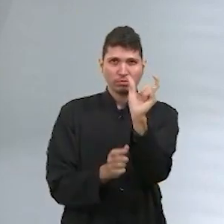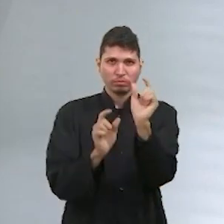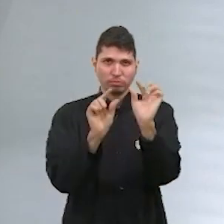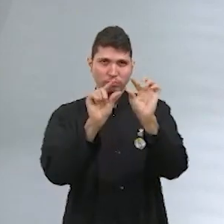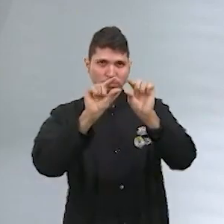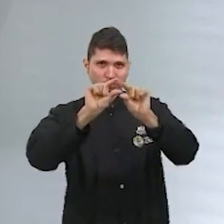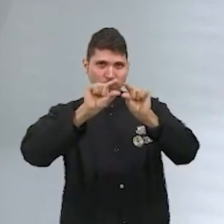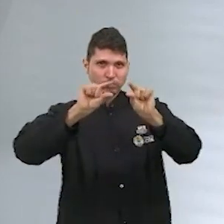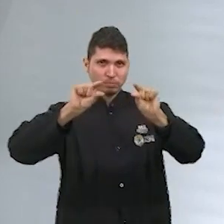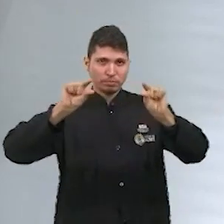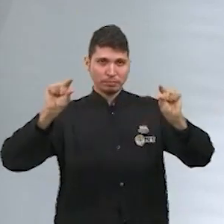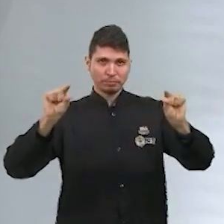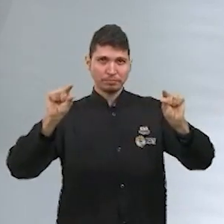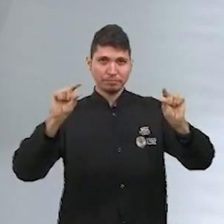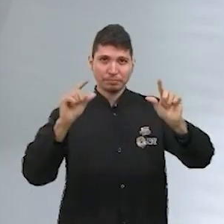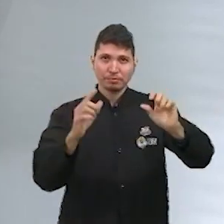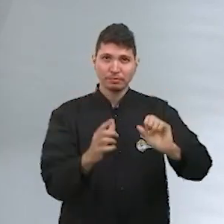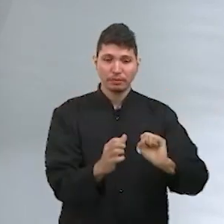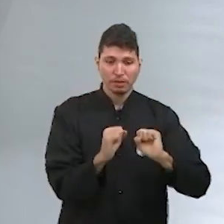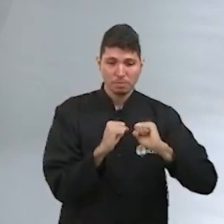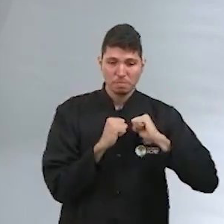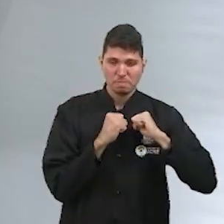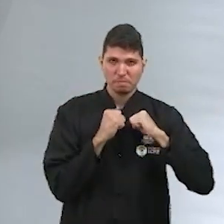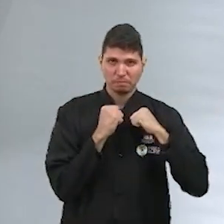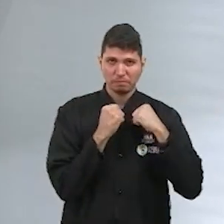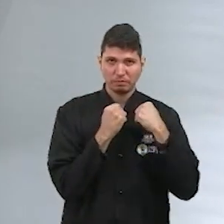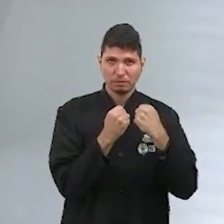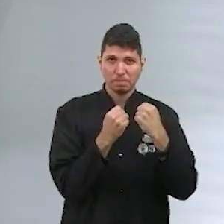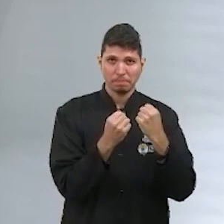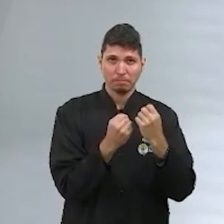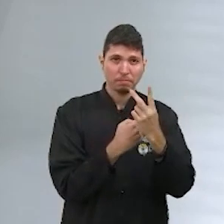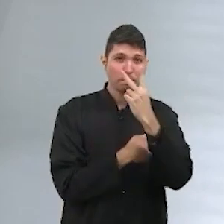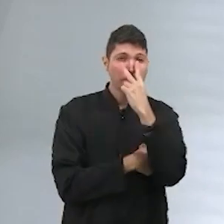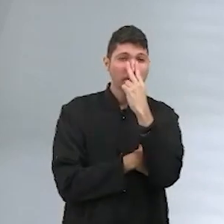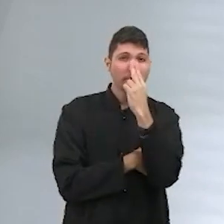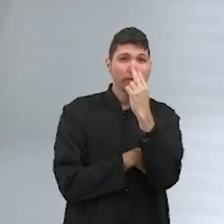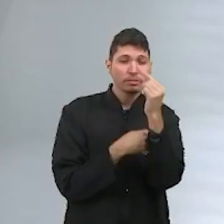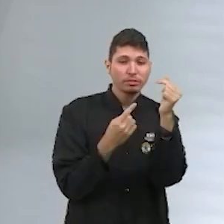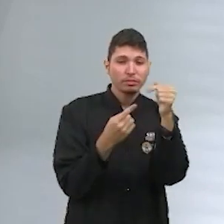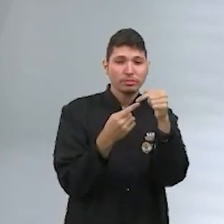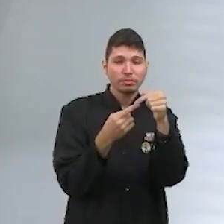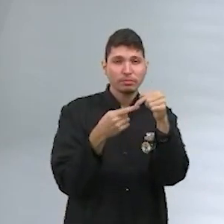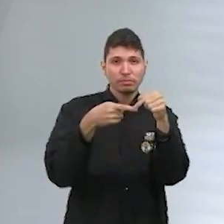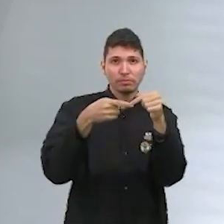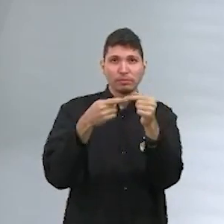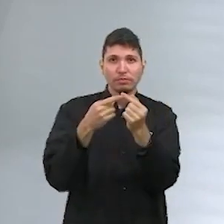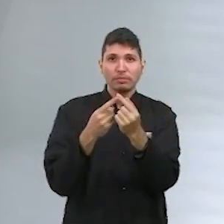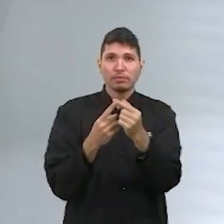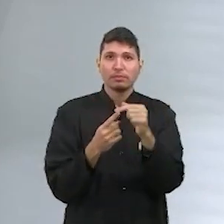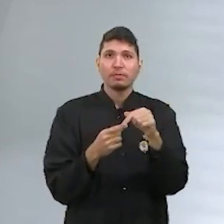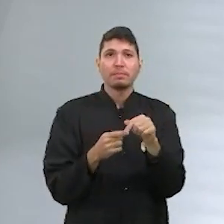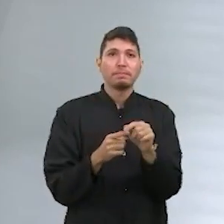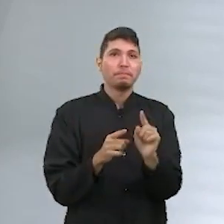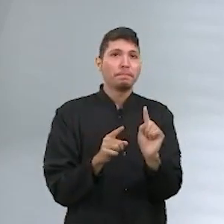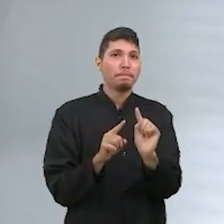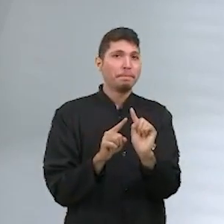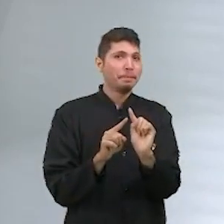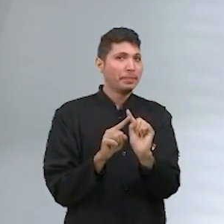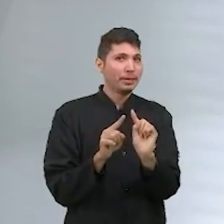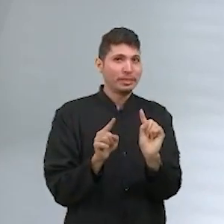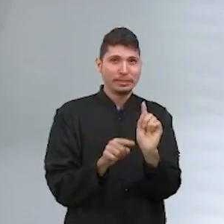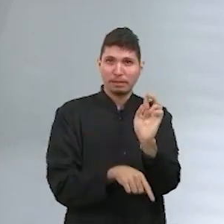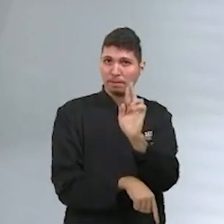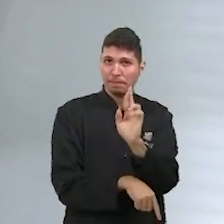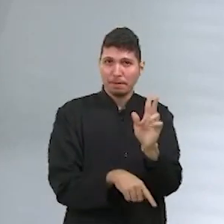forças intermoleculares, essa força seria como se fosse uma ligação. Só que, por que a gente não pode utilizar esse termo ligação? Porque